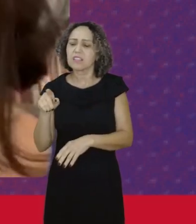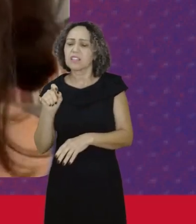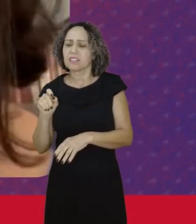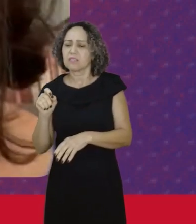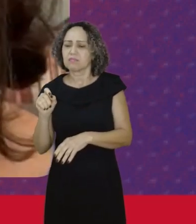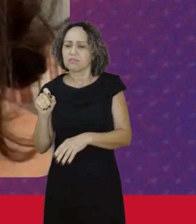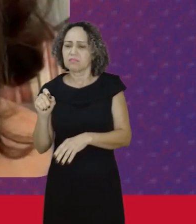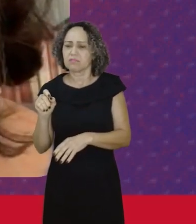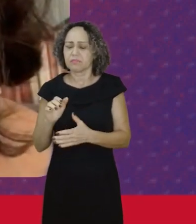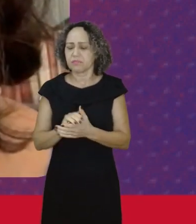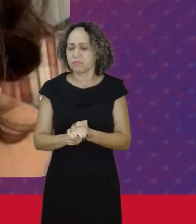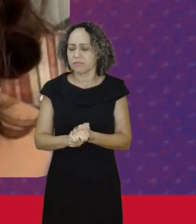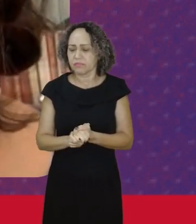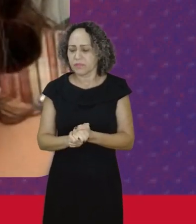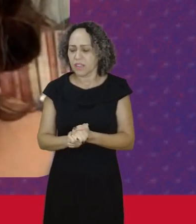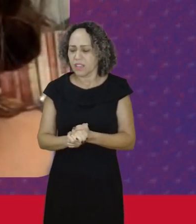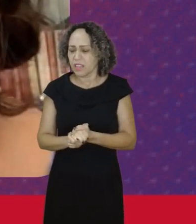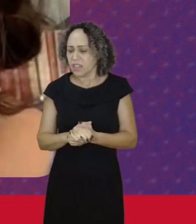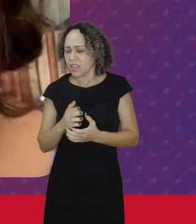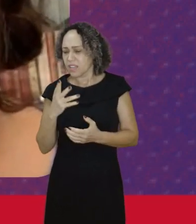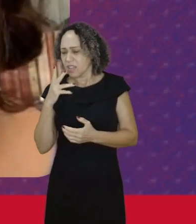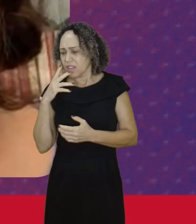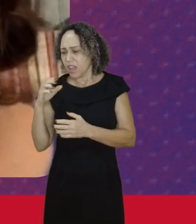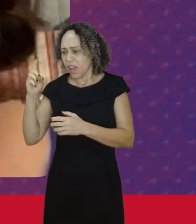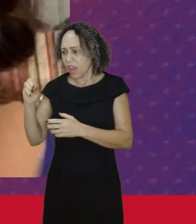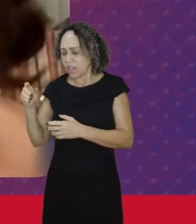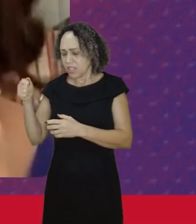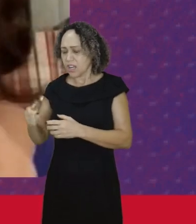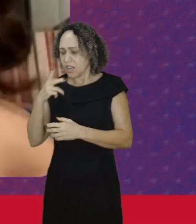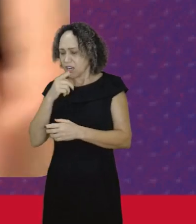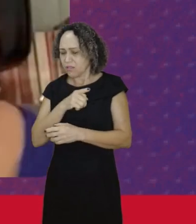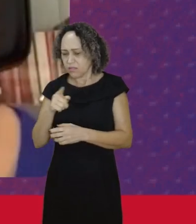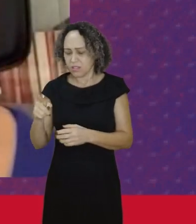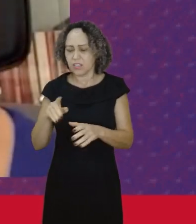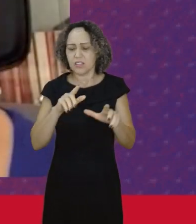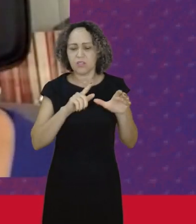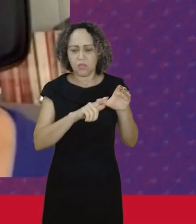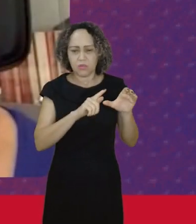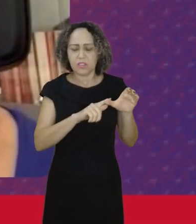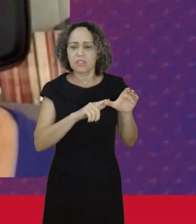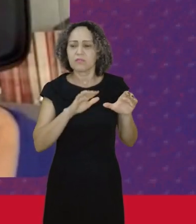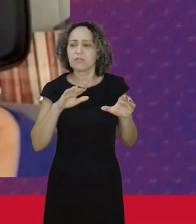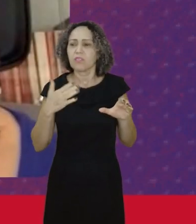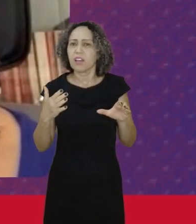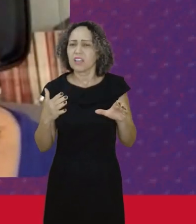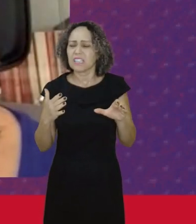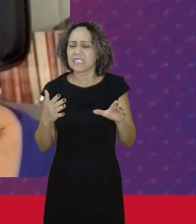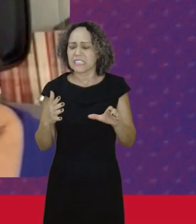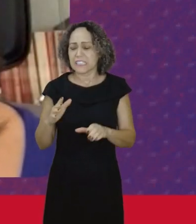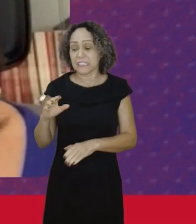os vários inimigos que são identificados, o principal deles são as professoras.